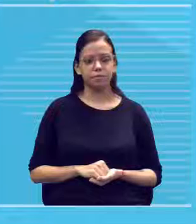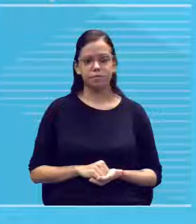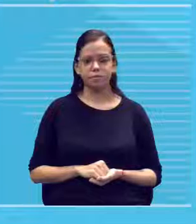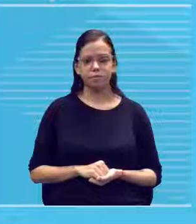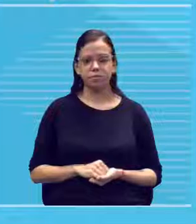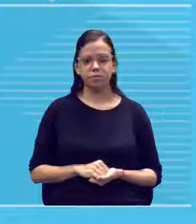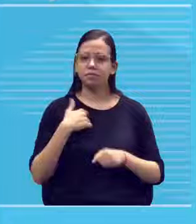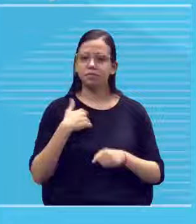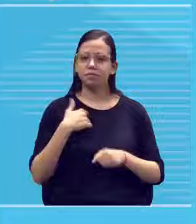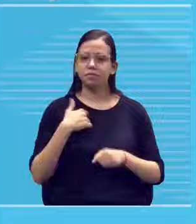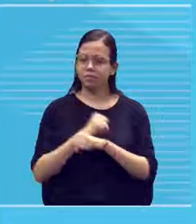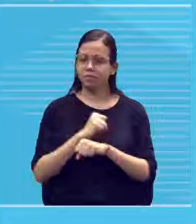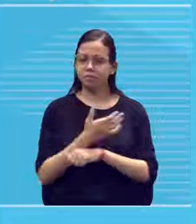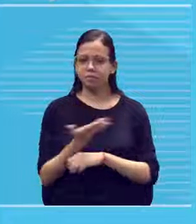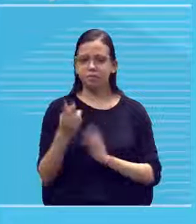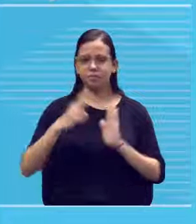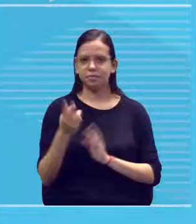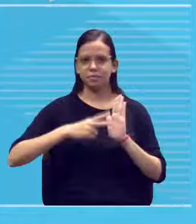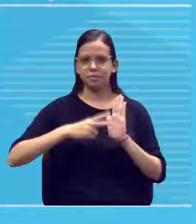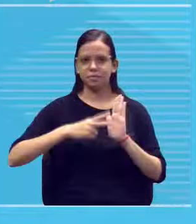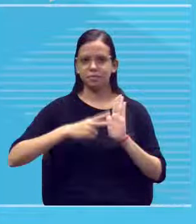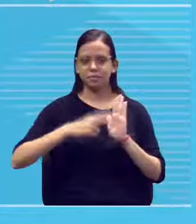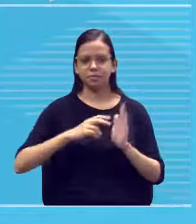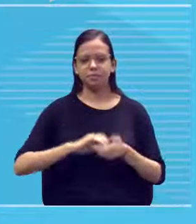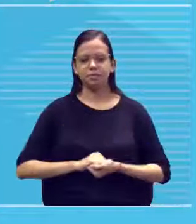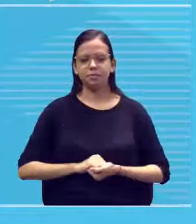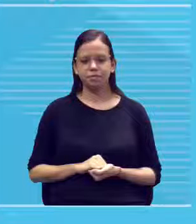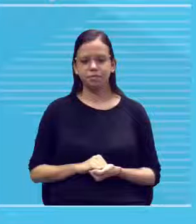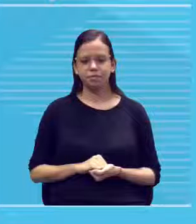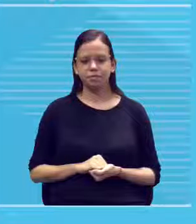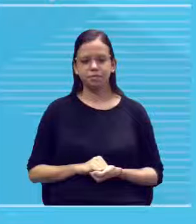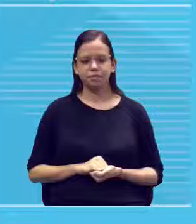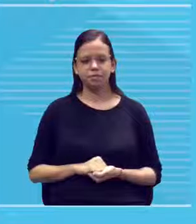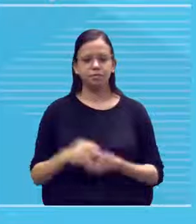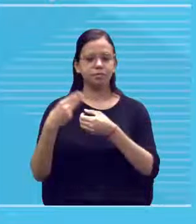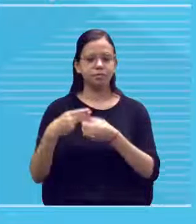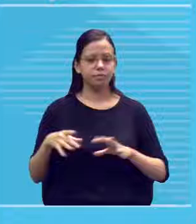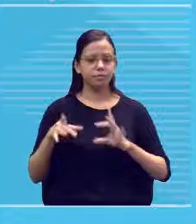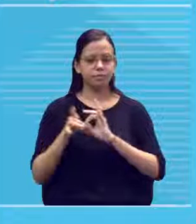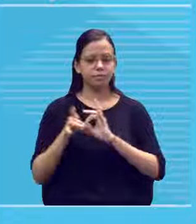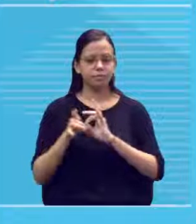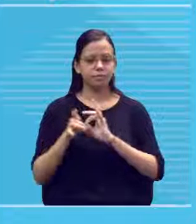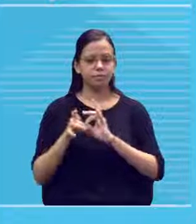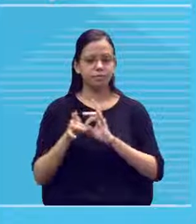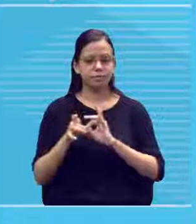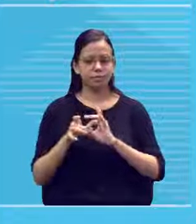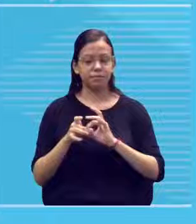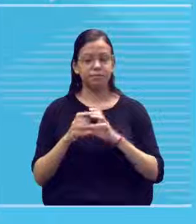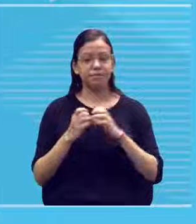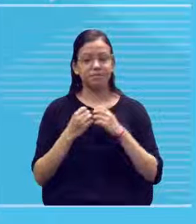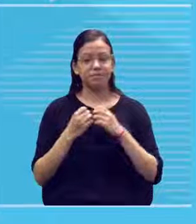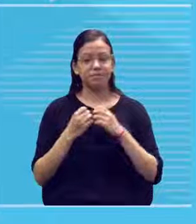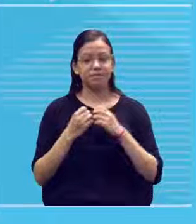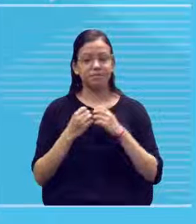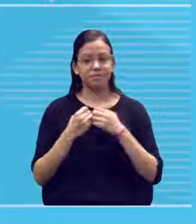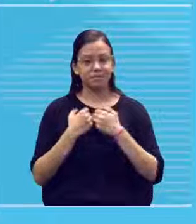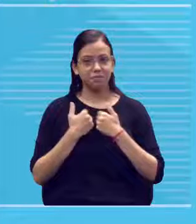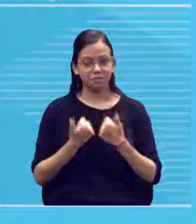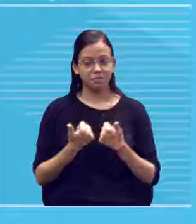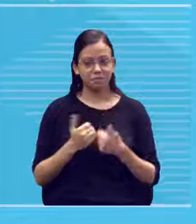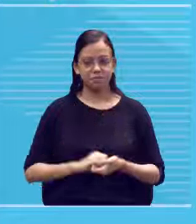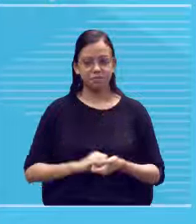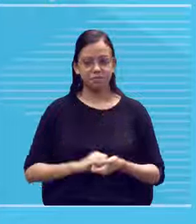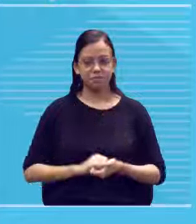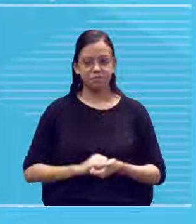Estou aguardando você fazer a leitura São Miguel tá por Floriano tudo tranquilo aliás São Miguel da Baixa